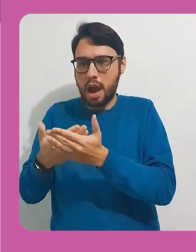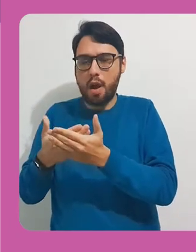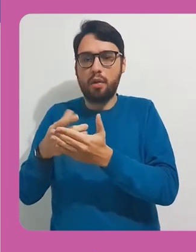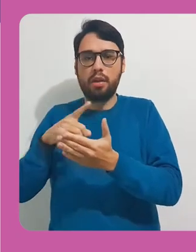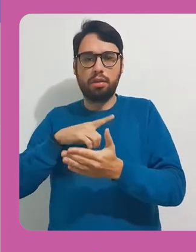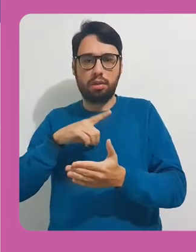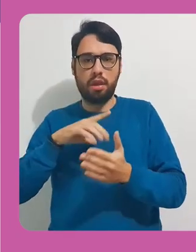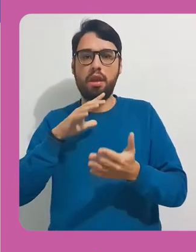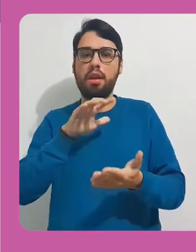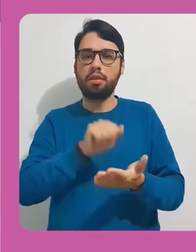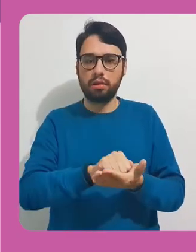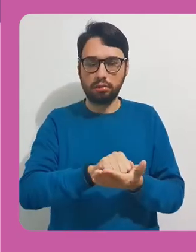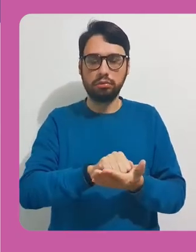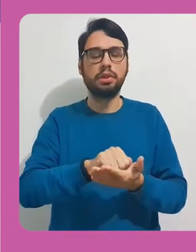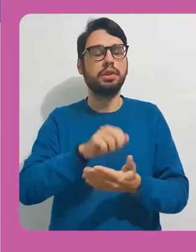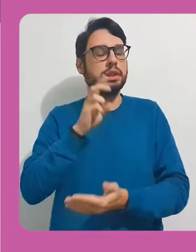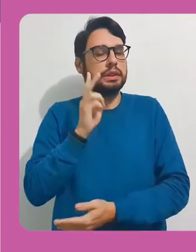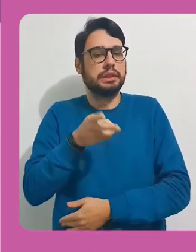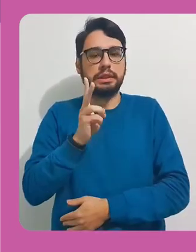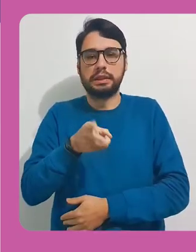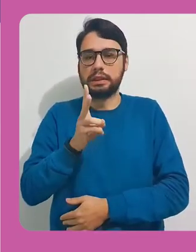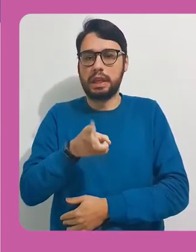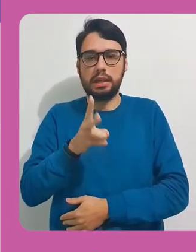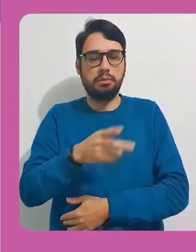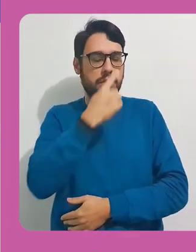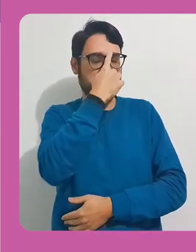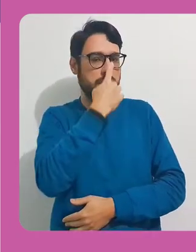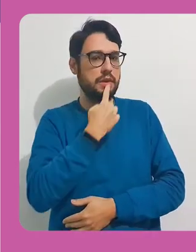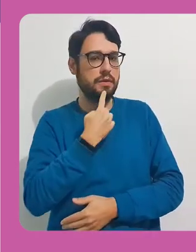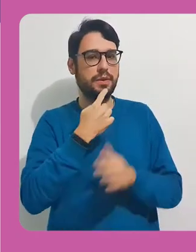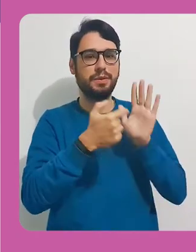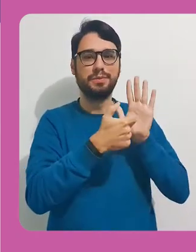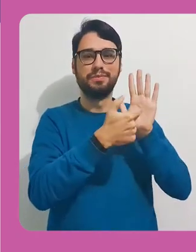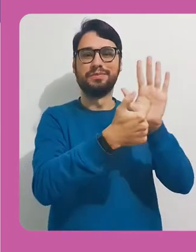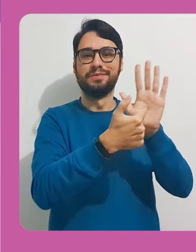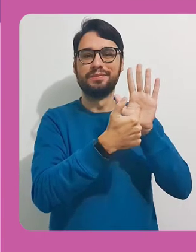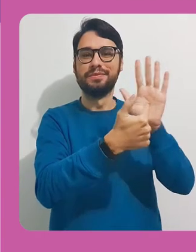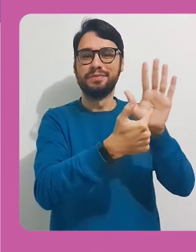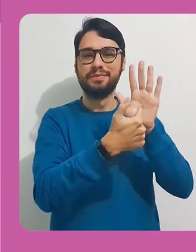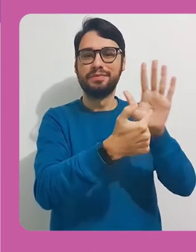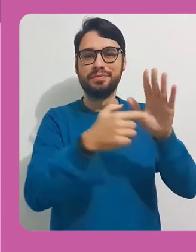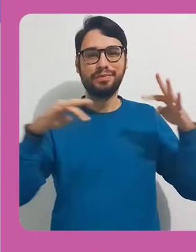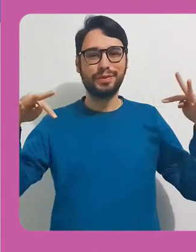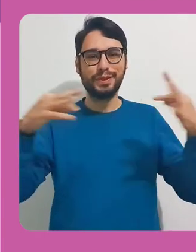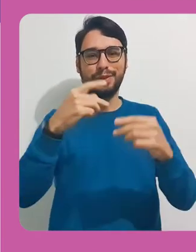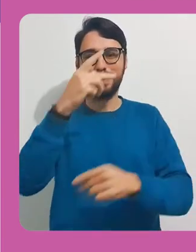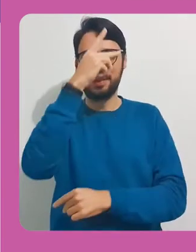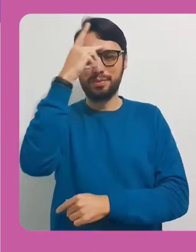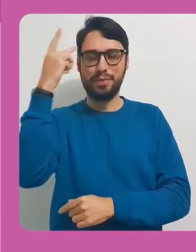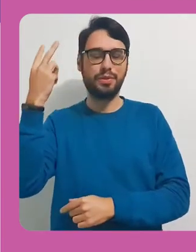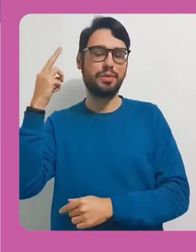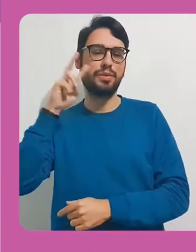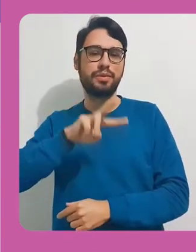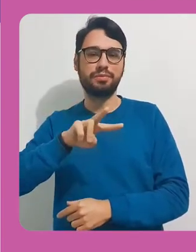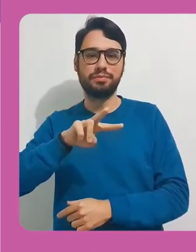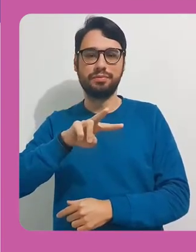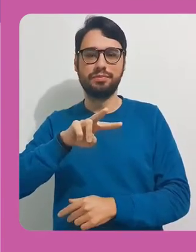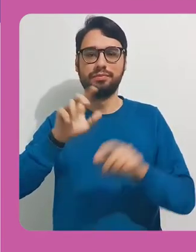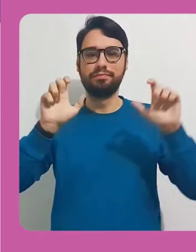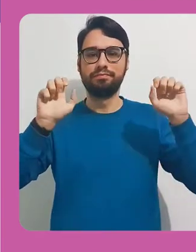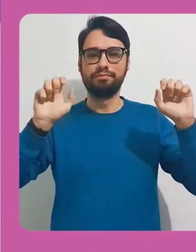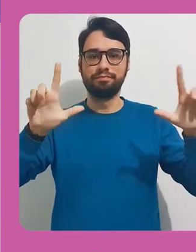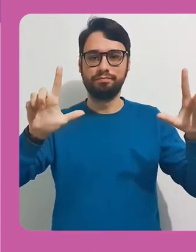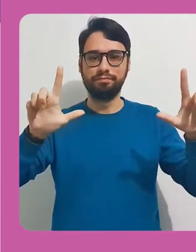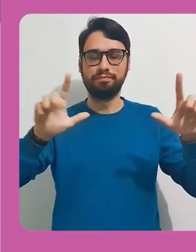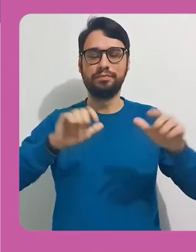curso que você esteja, da sala em que você esteja cadastrado, essas serão as informações que aparecerão para